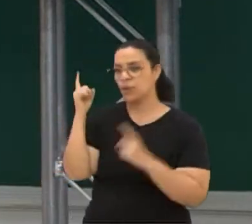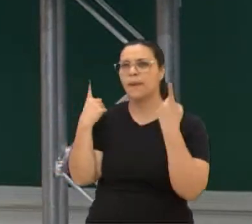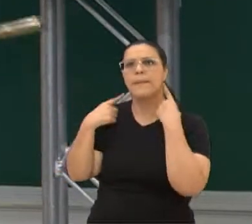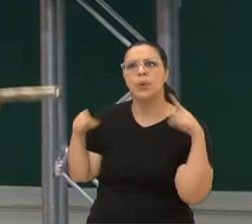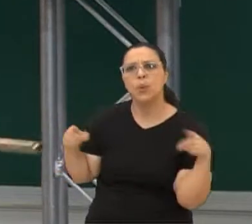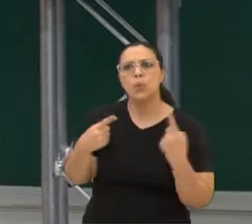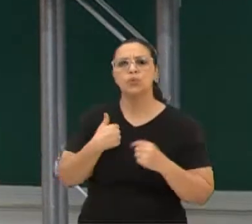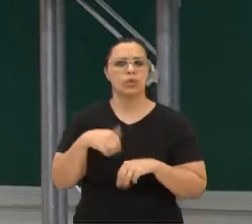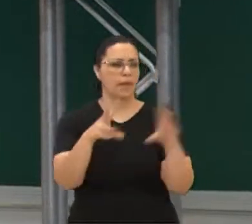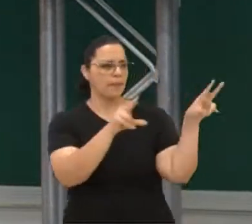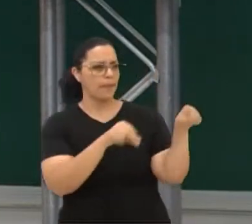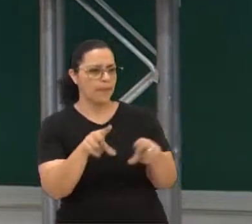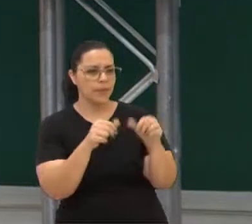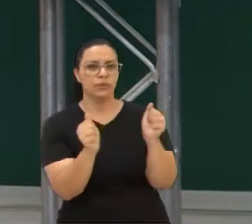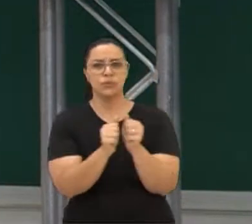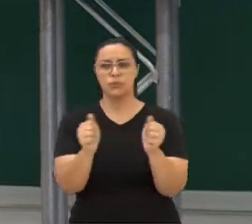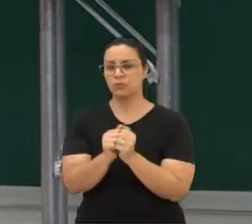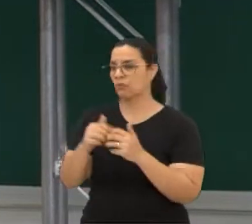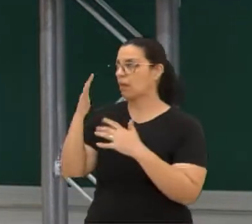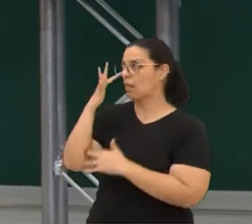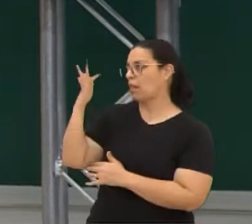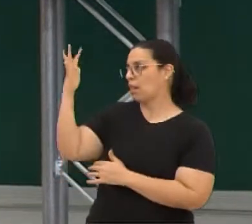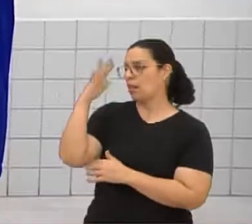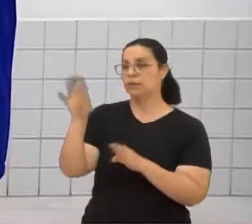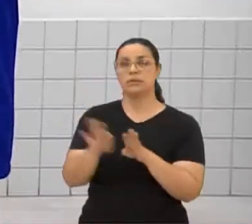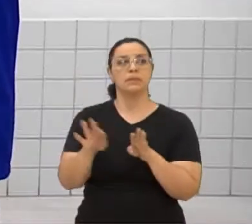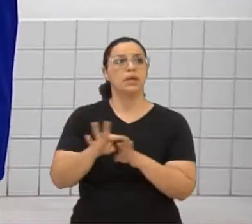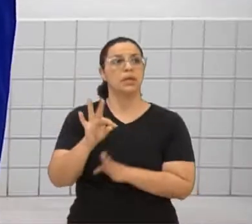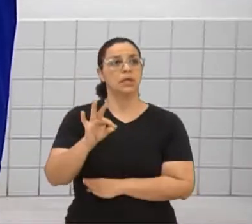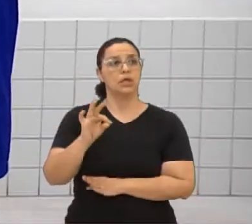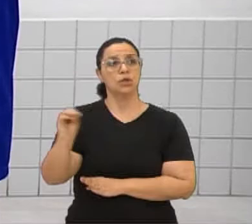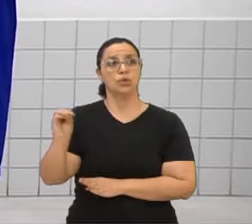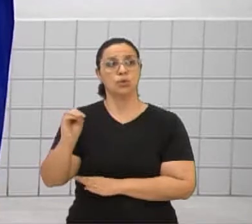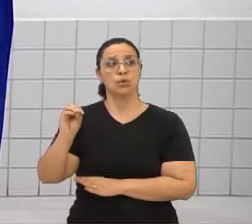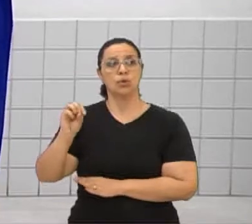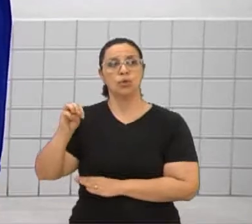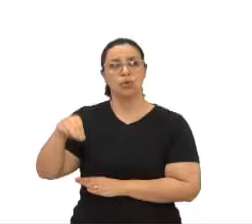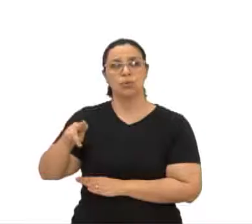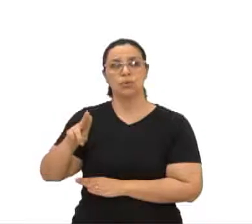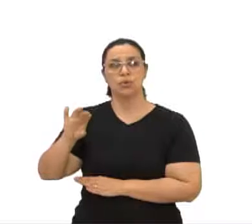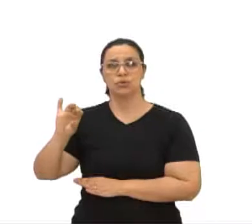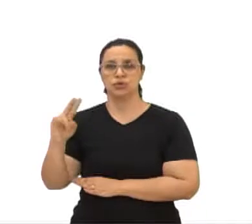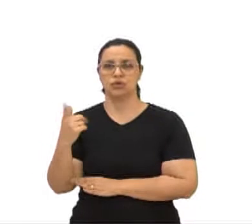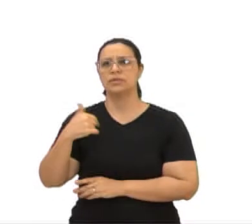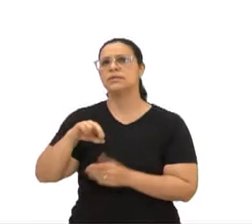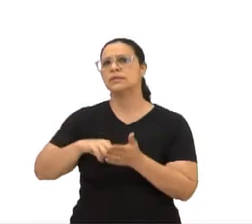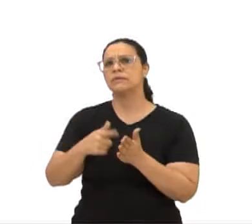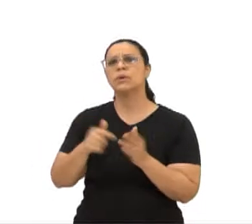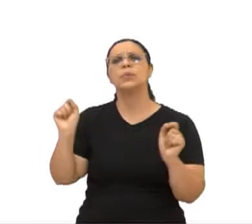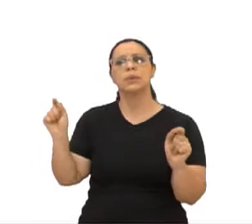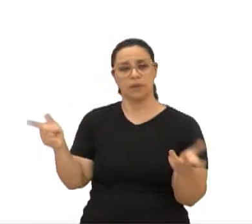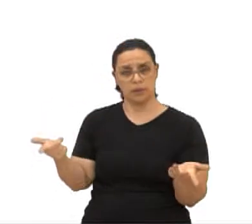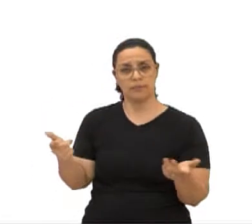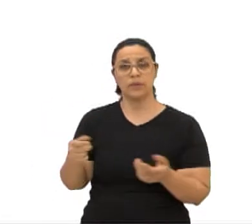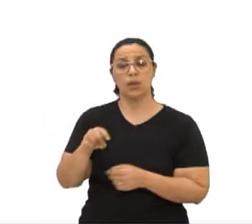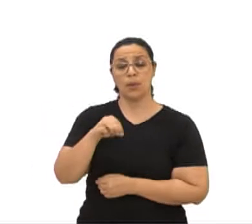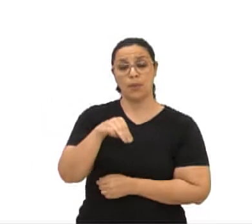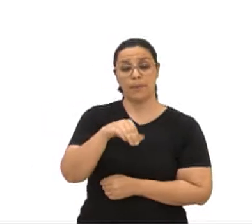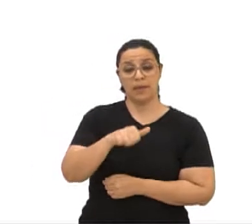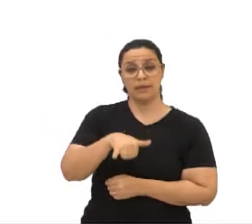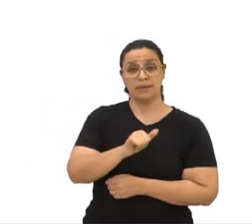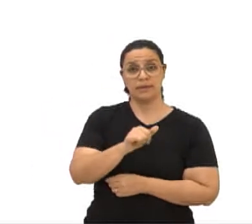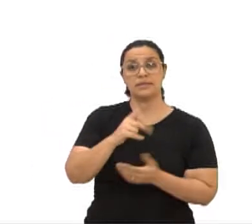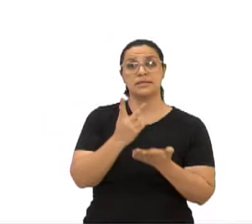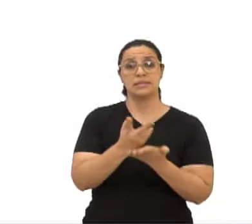esteja escutando música outra conversando tem a distrações mentira amante poderia ler para gente tinha cara como é que eu disse o